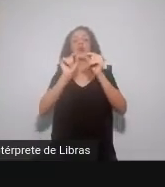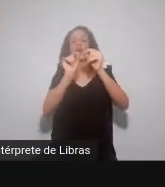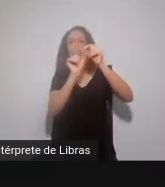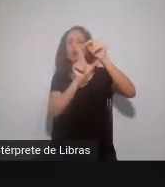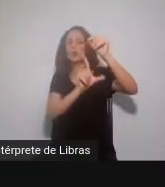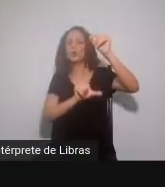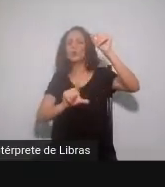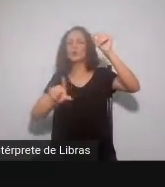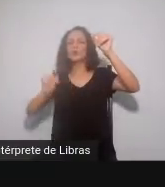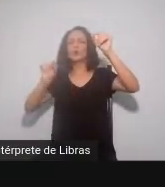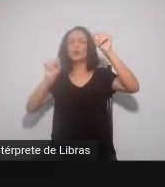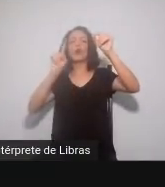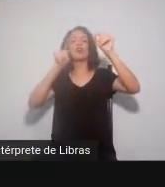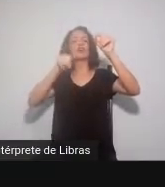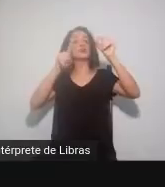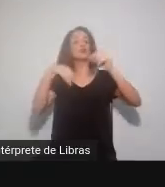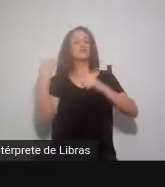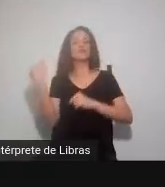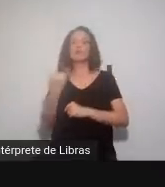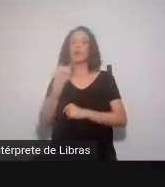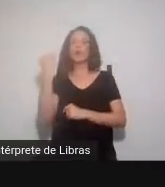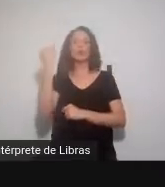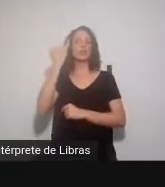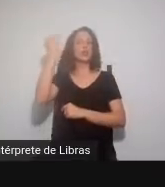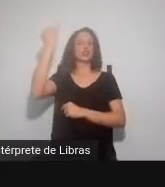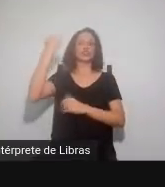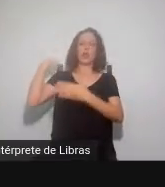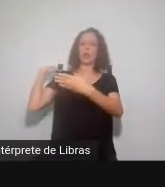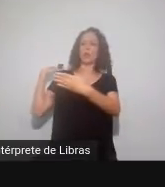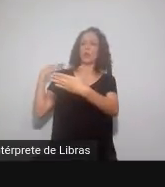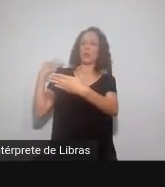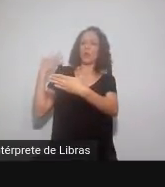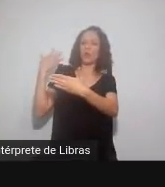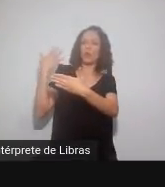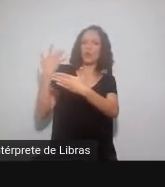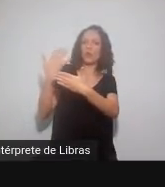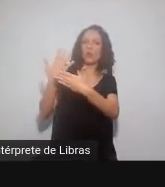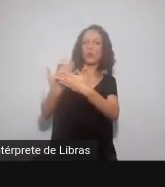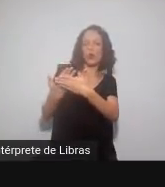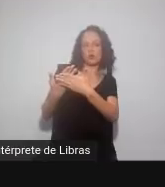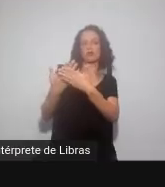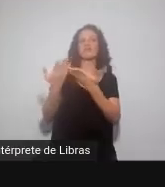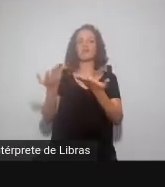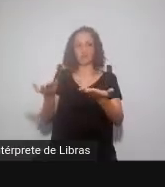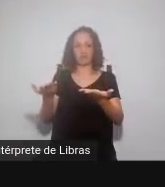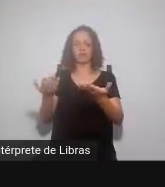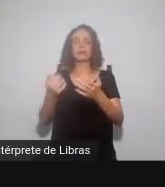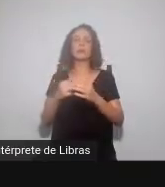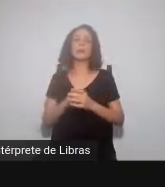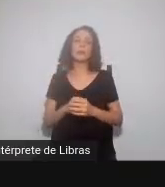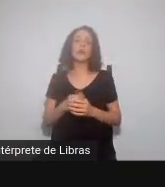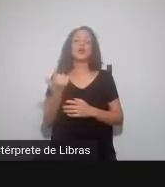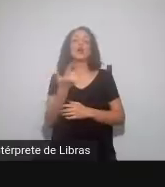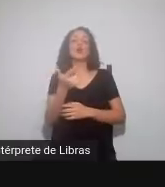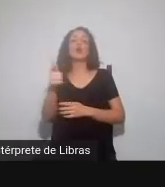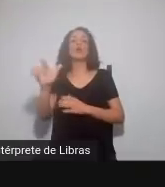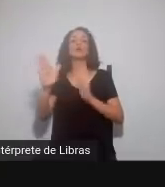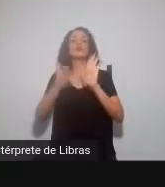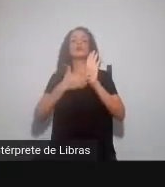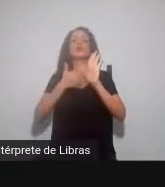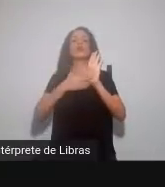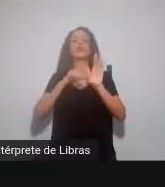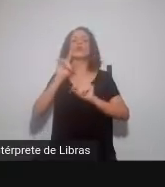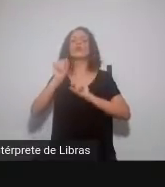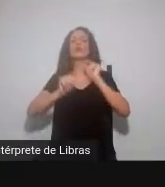muito importante ao longo da história. E assim por diante. A outra proposta é